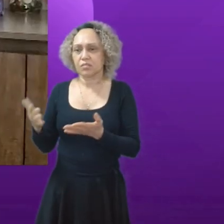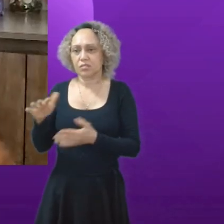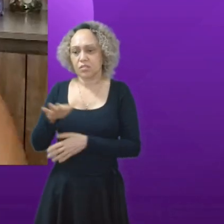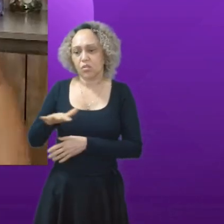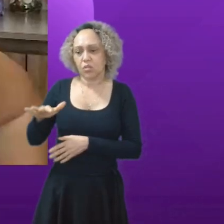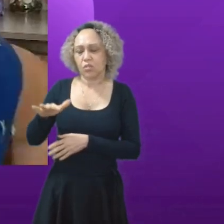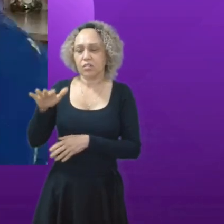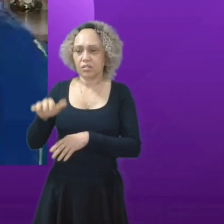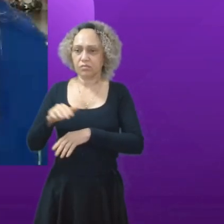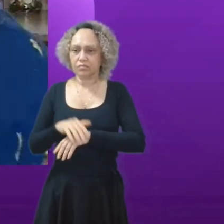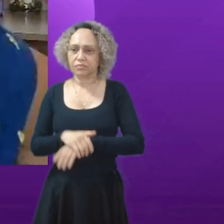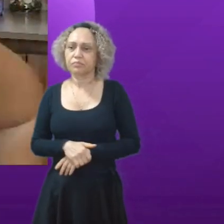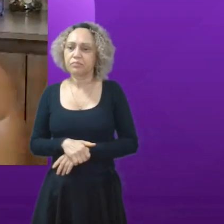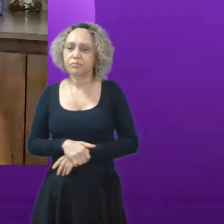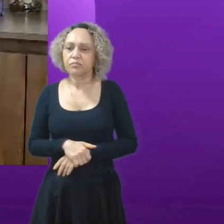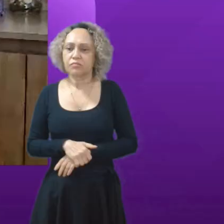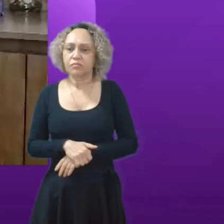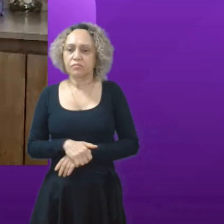Não. Tá.